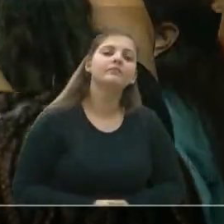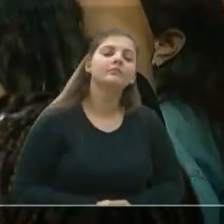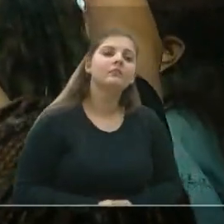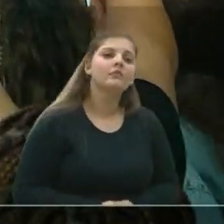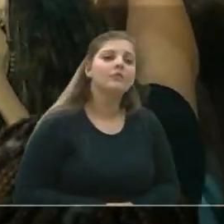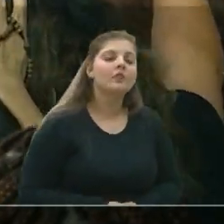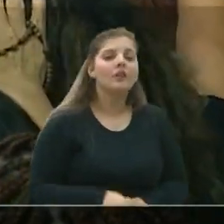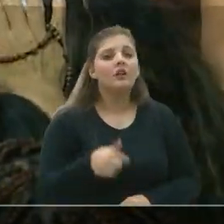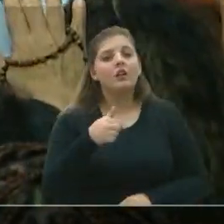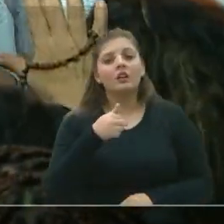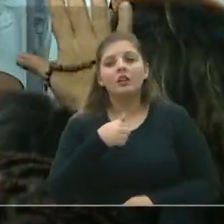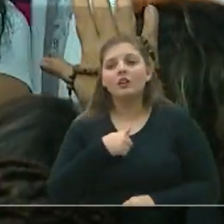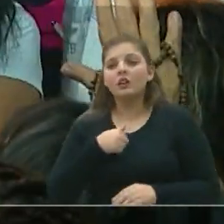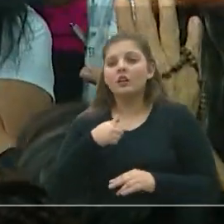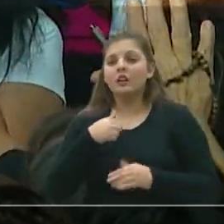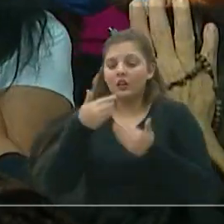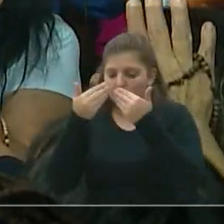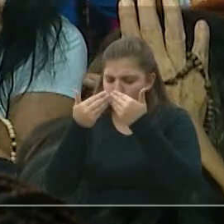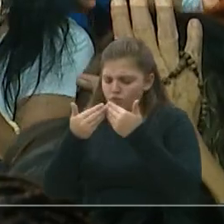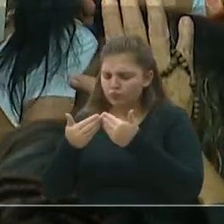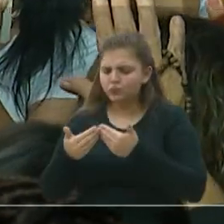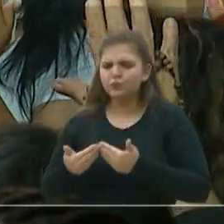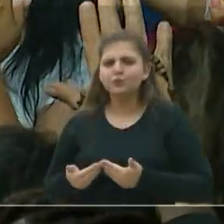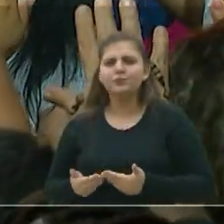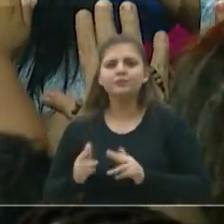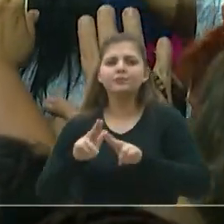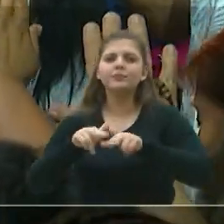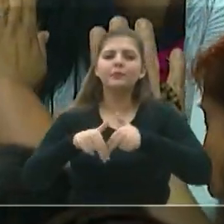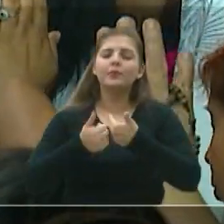você. Estou rezando. Estou